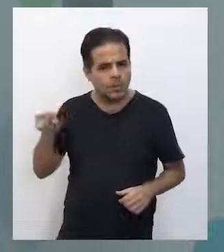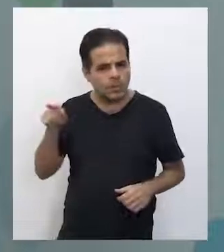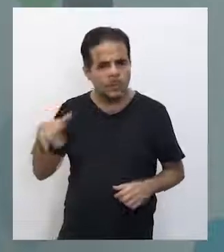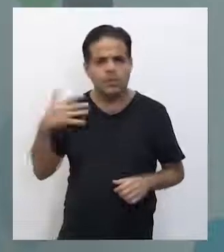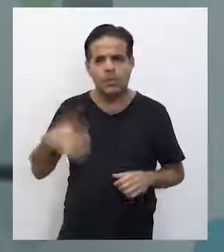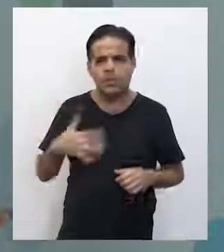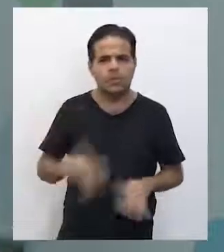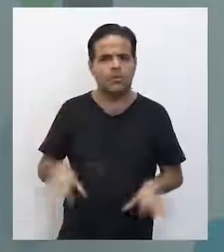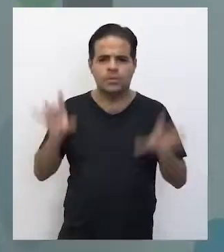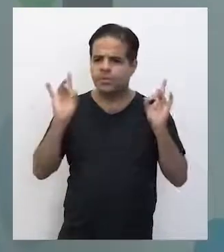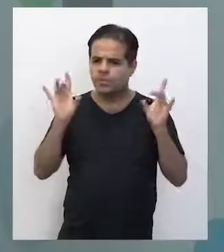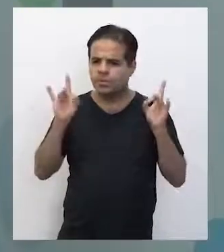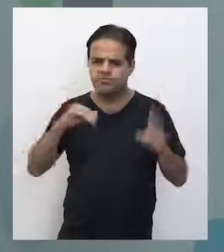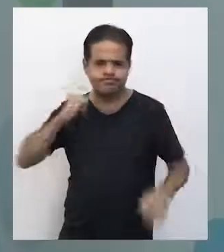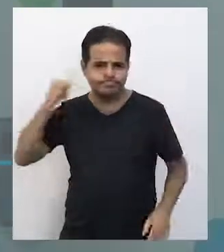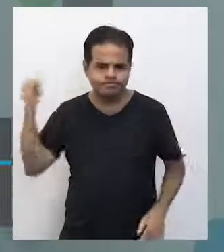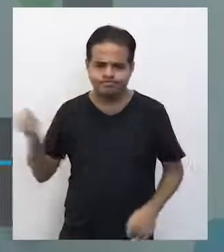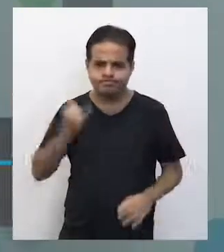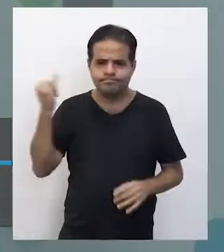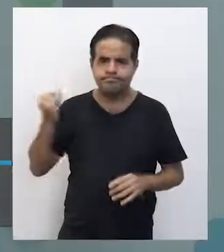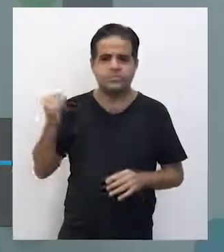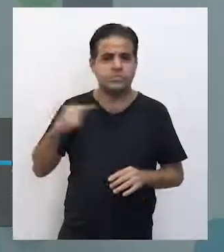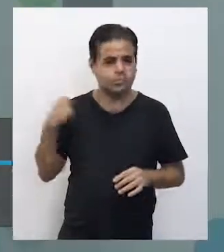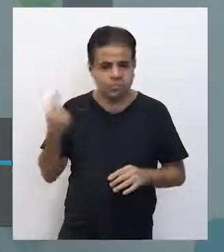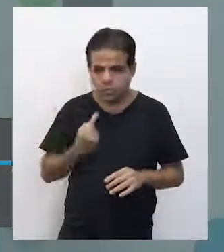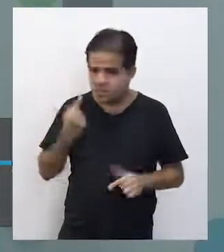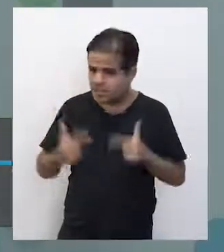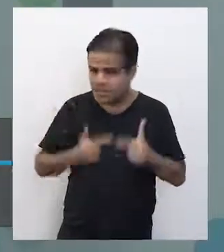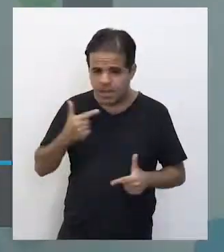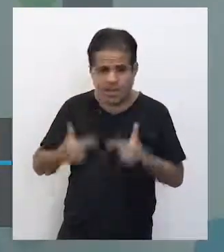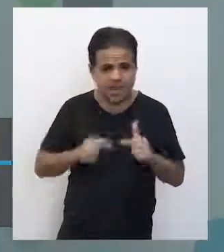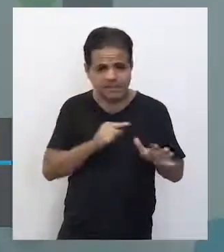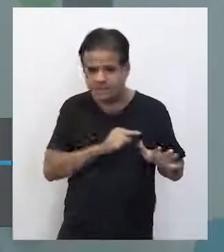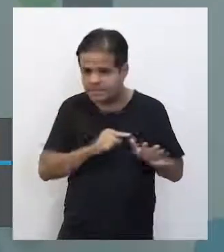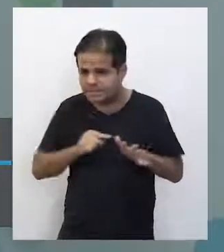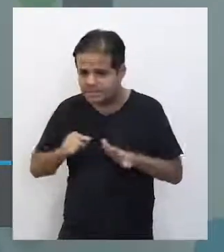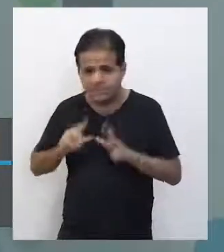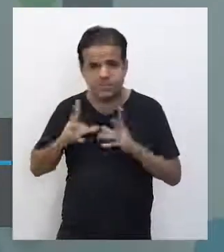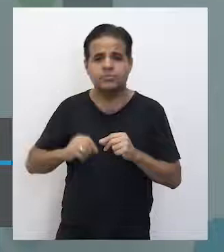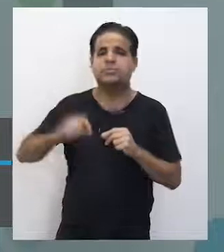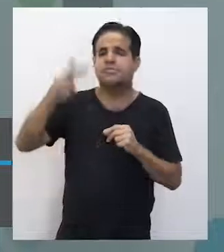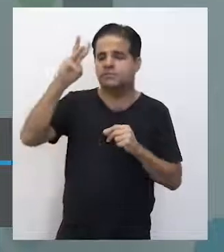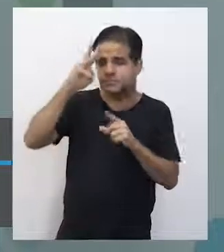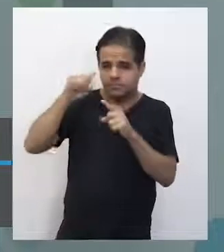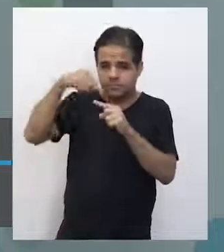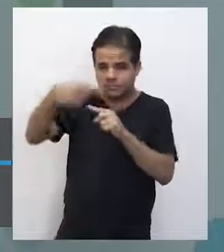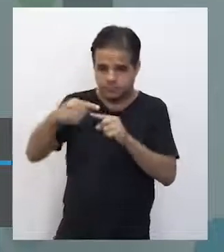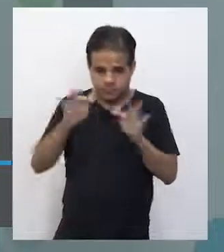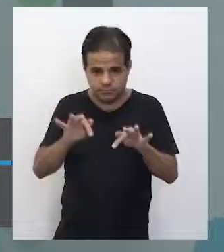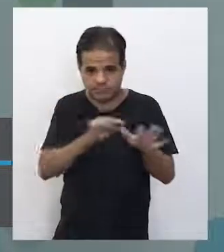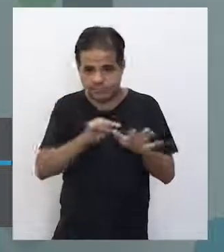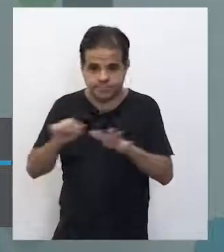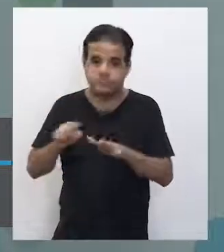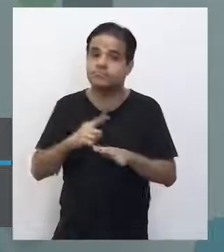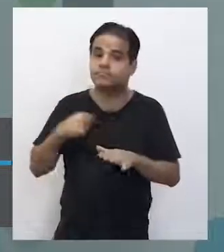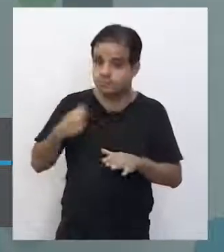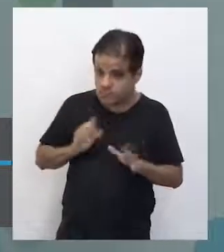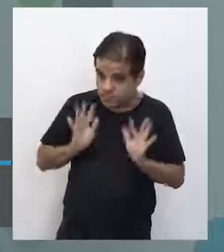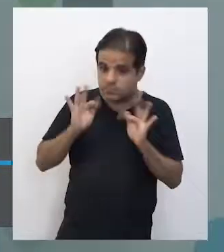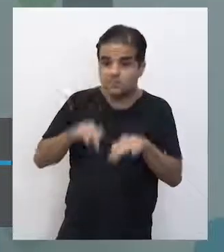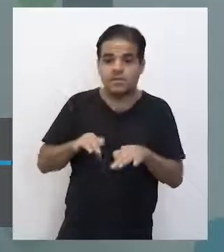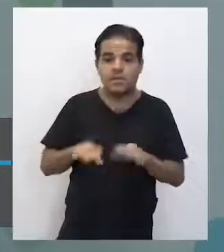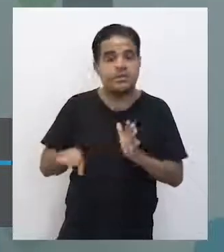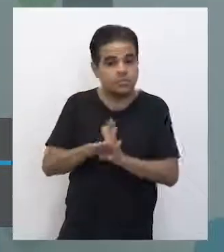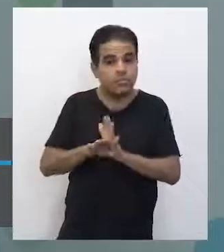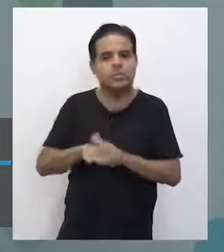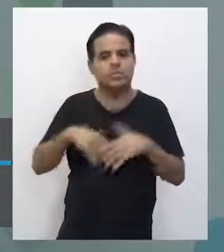habilidade essencial. A gente vai trabalhar a semana inteira essa habilidade, ainda na terça-feira da semana que vem, galera, e aí a gente vai encerrar.